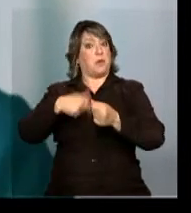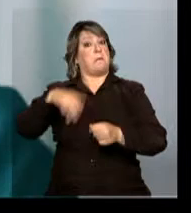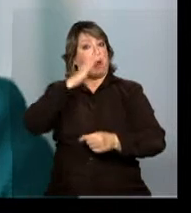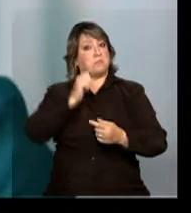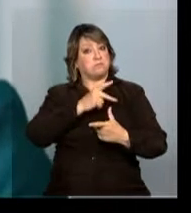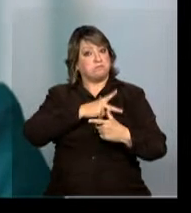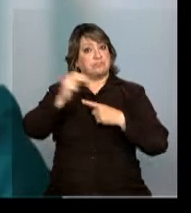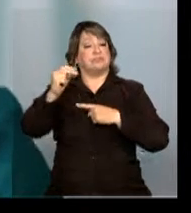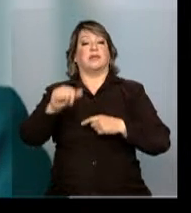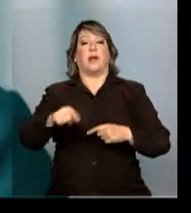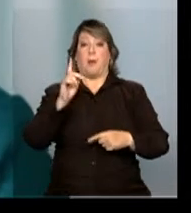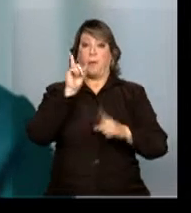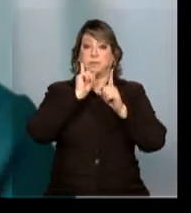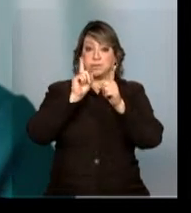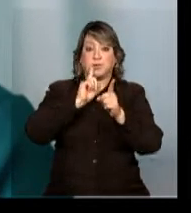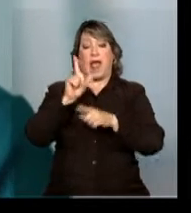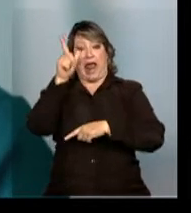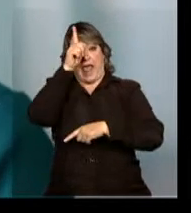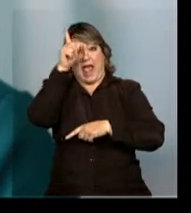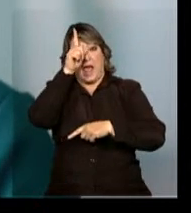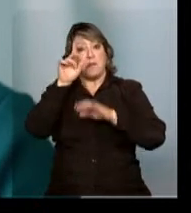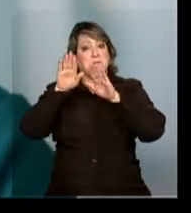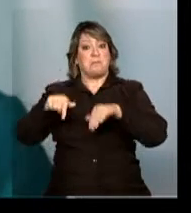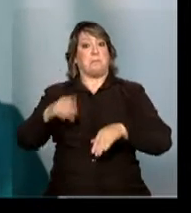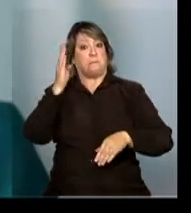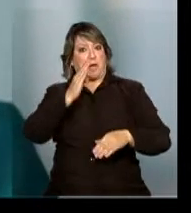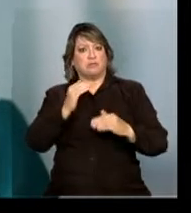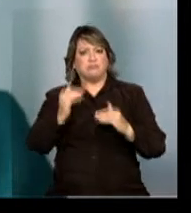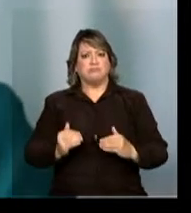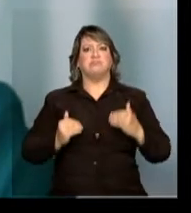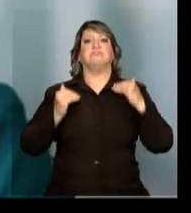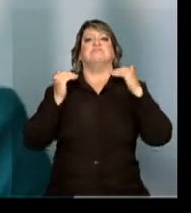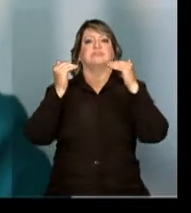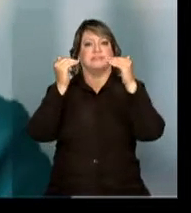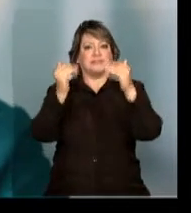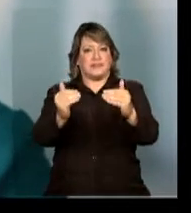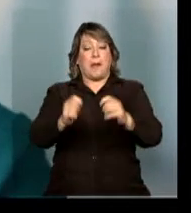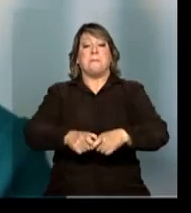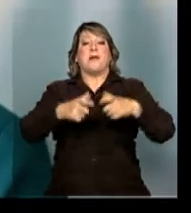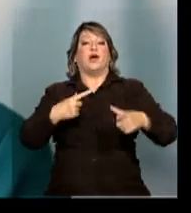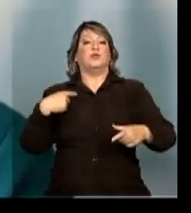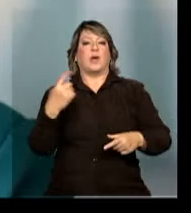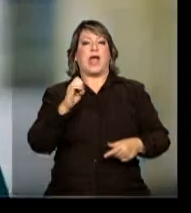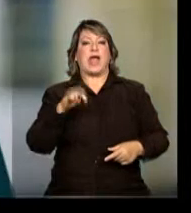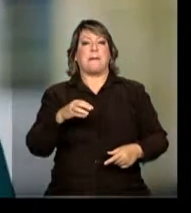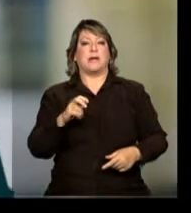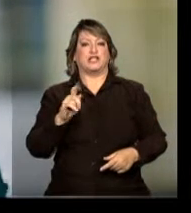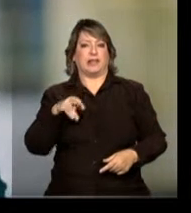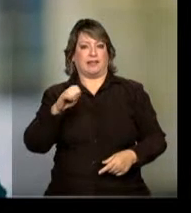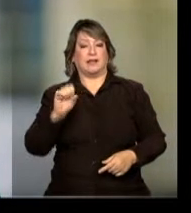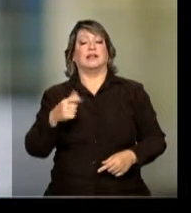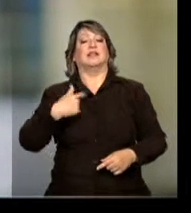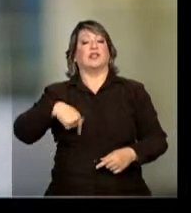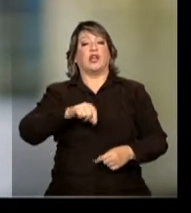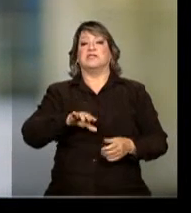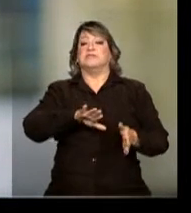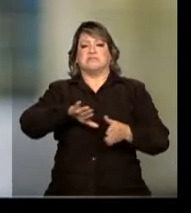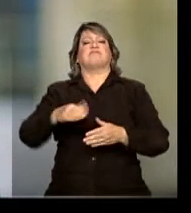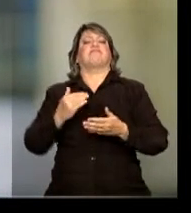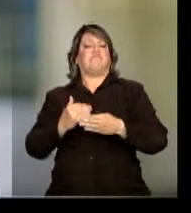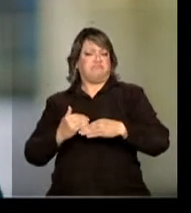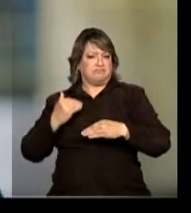eles os estados unidos ea alemanha ultrapassamos a maioria dos emergentes e deixamos para trás